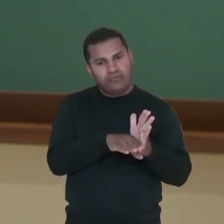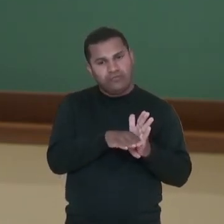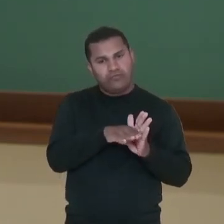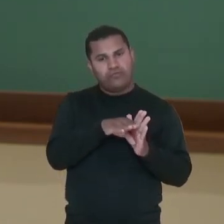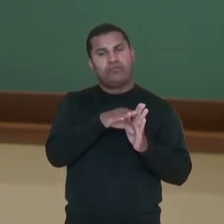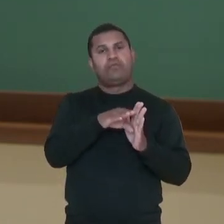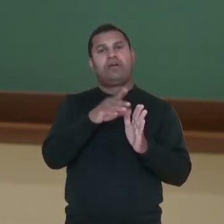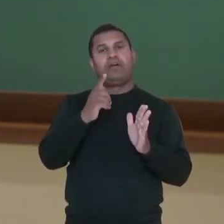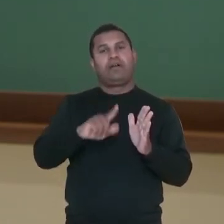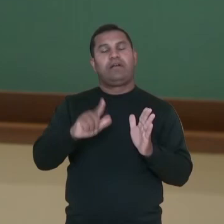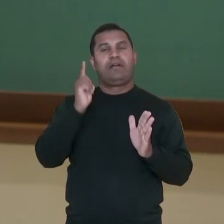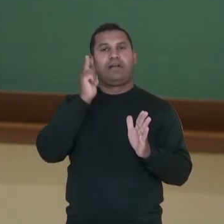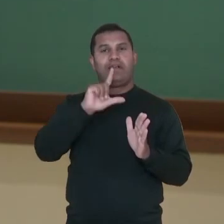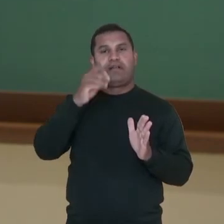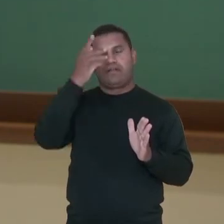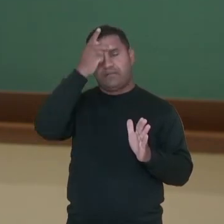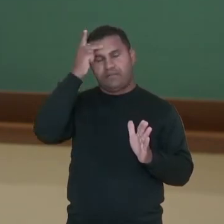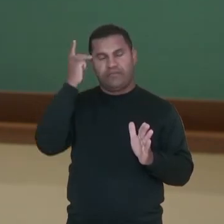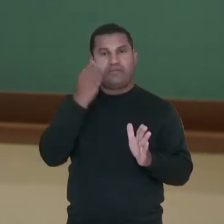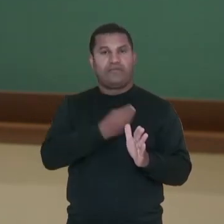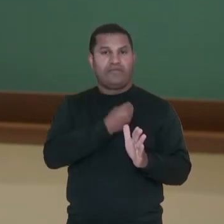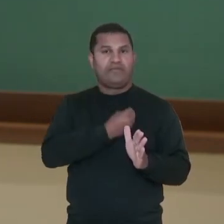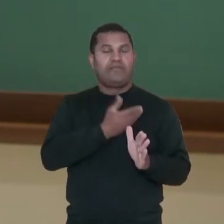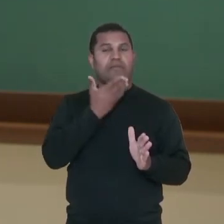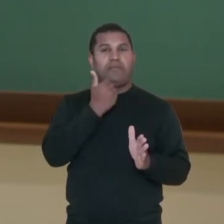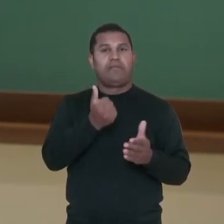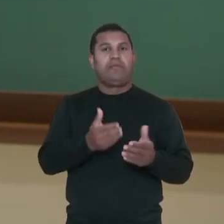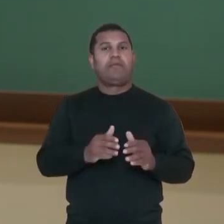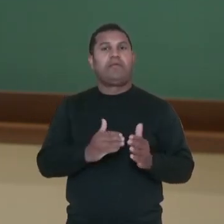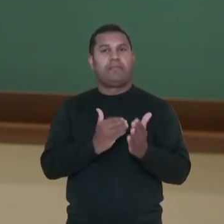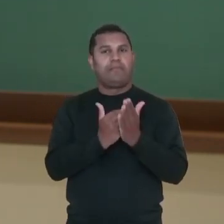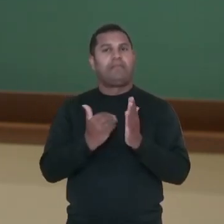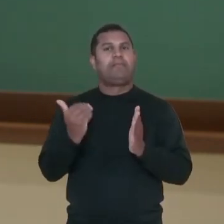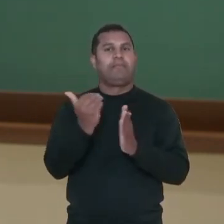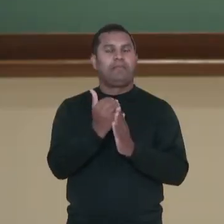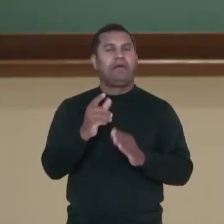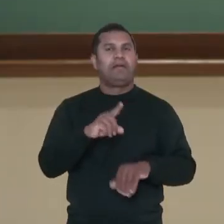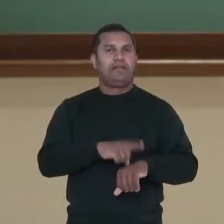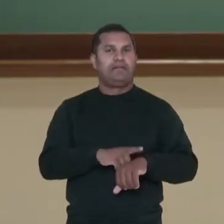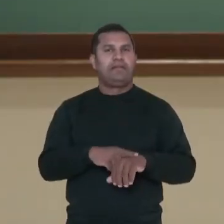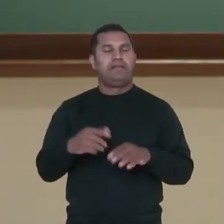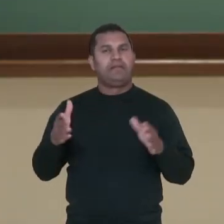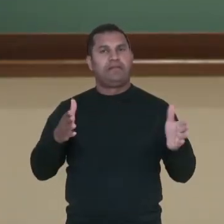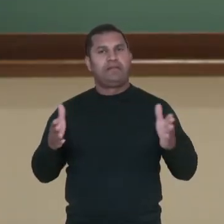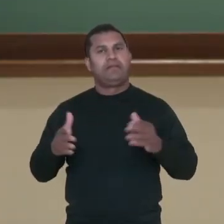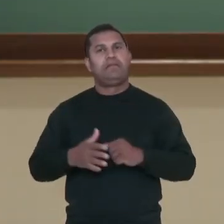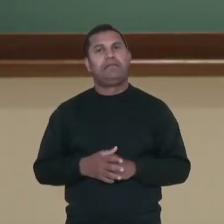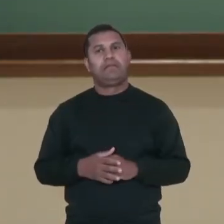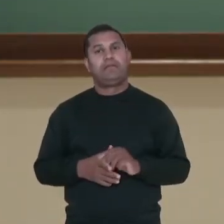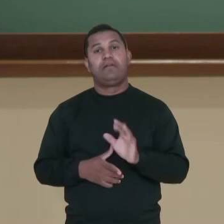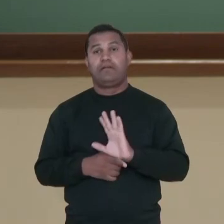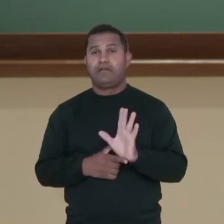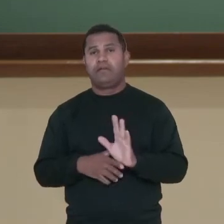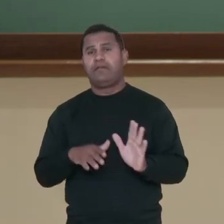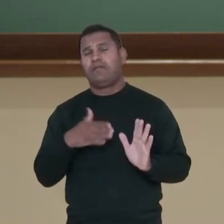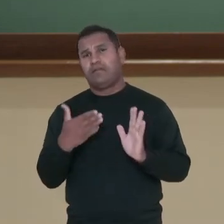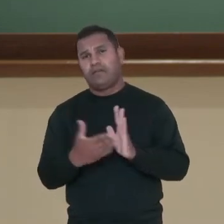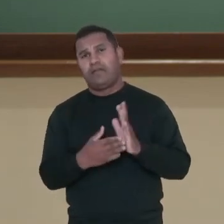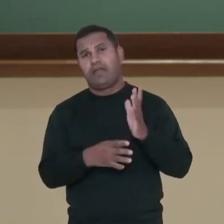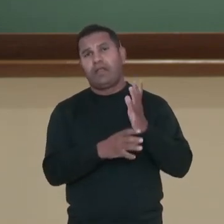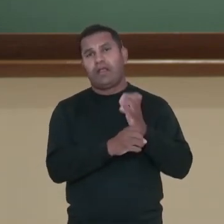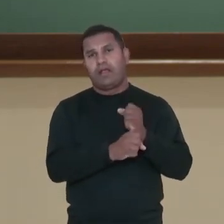expectativa de vida da população, ok? A esperança de vida. Muito bem, nós vimos aqui então ao longo desse vídeo alguns dos